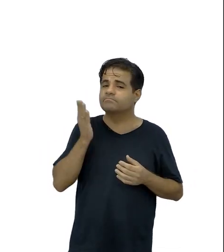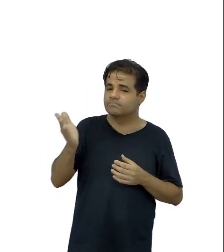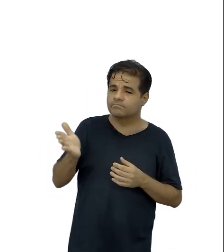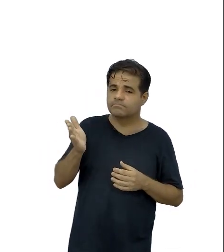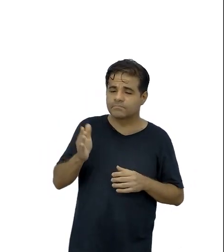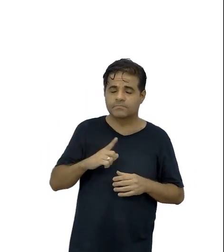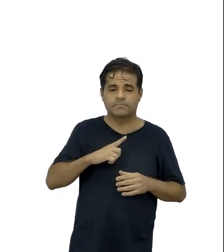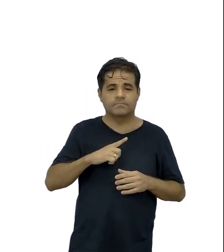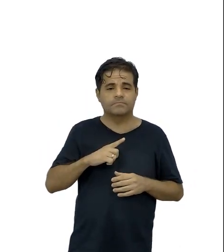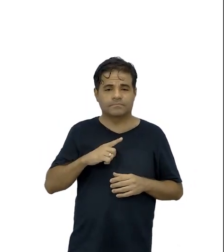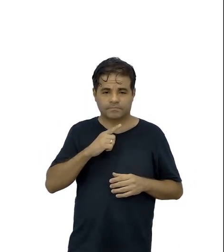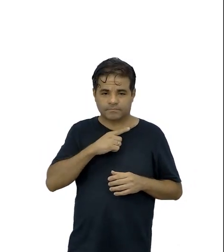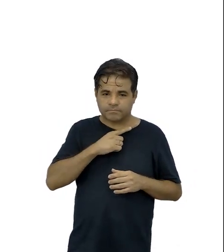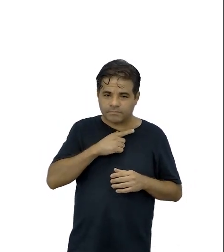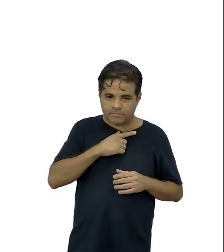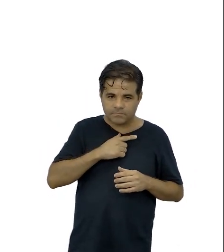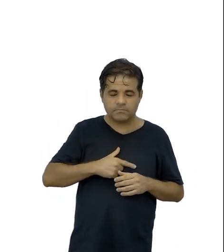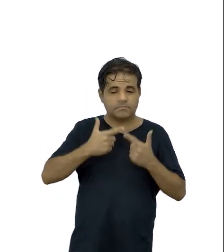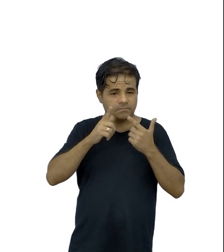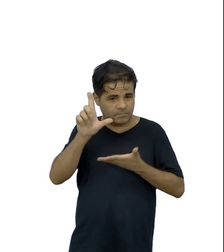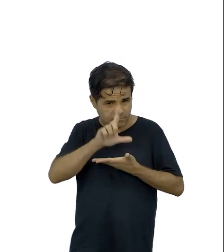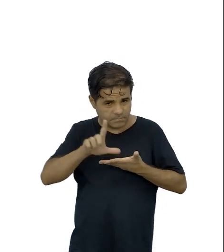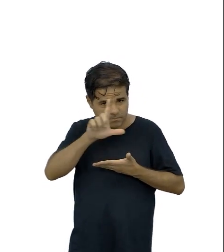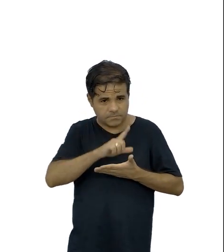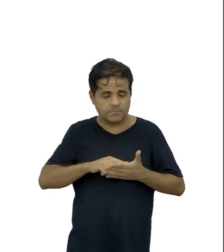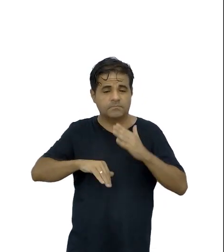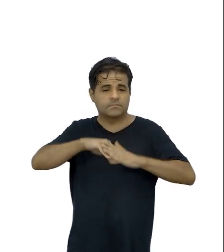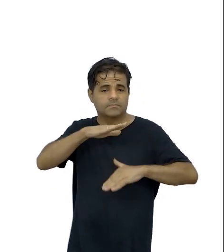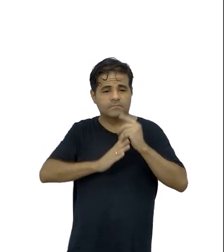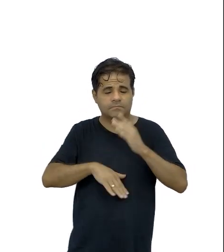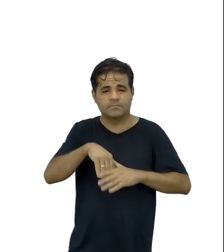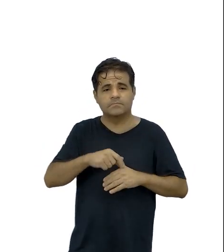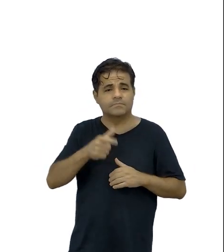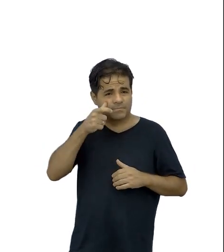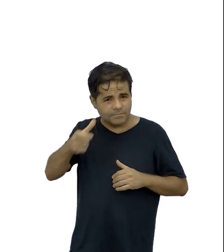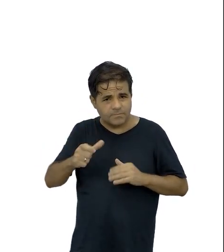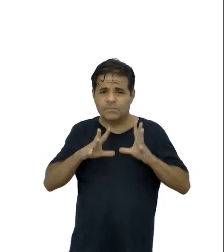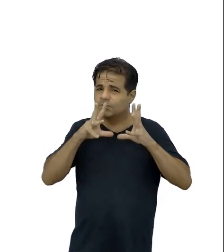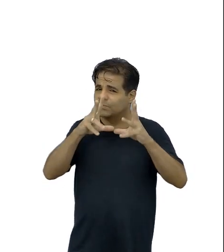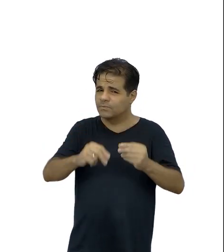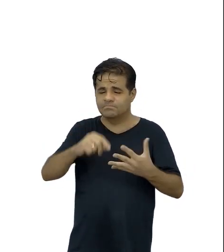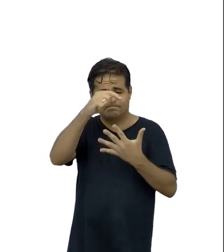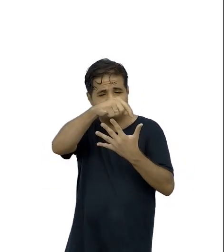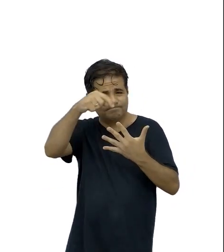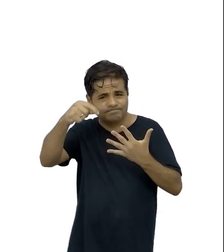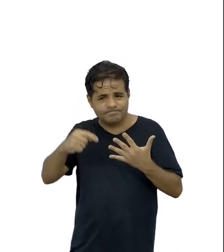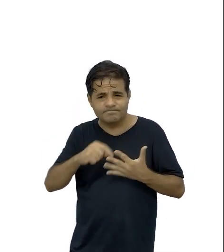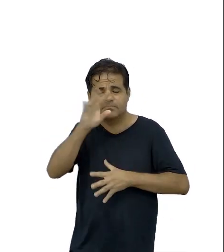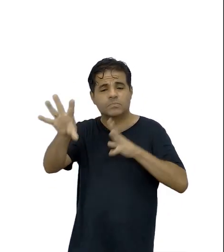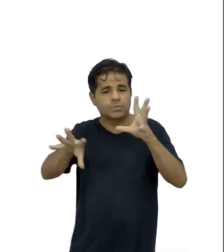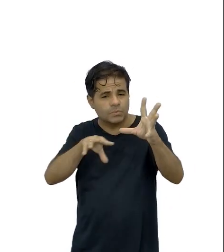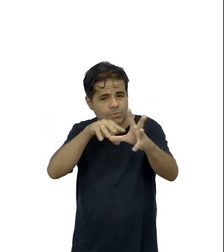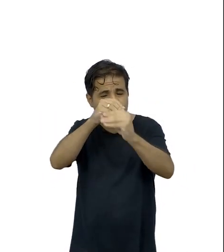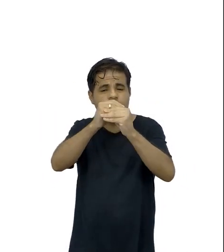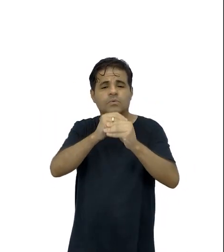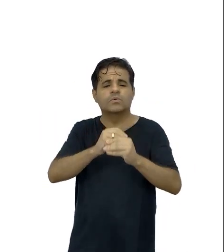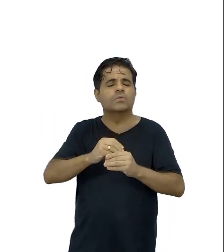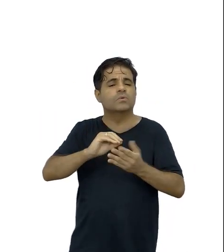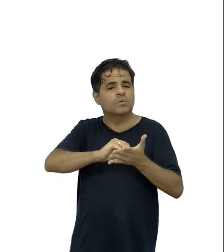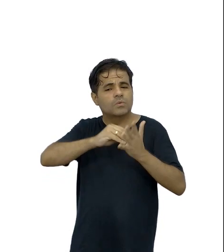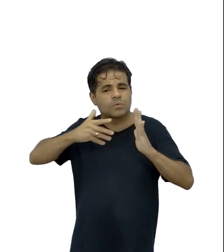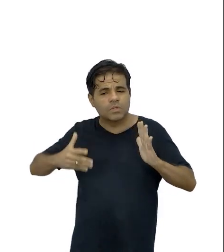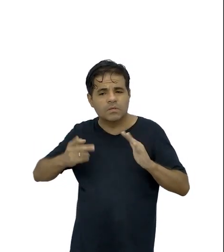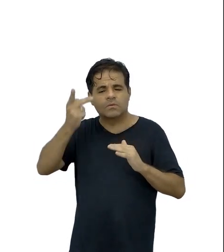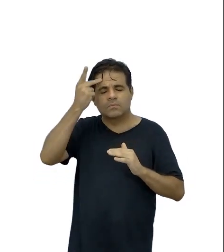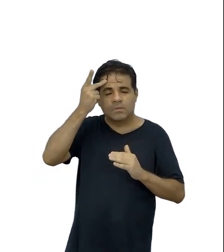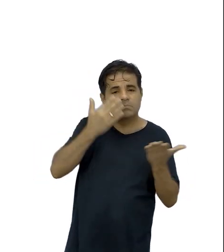gente, segundo a linguagem como prática social de maneira a considerar todos os eixos e componentes. Aqui o currículo